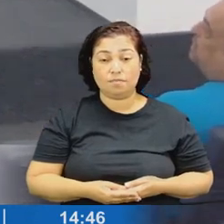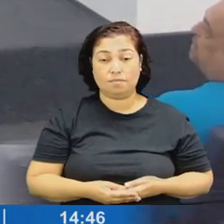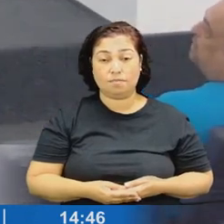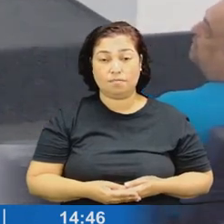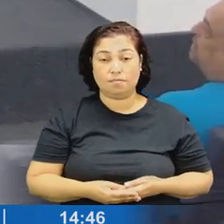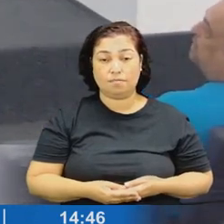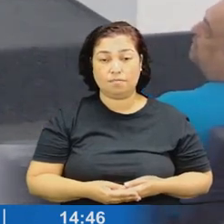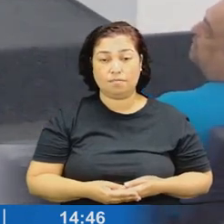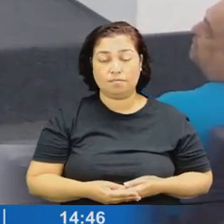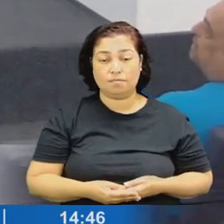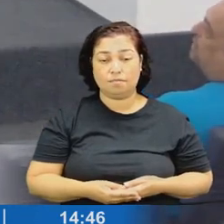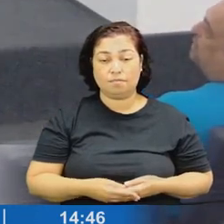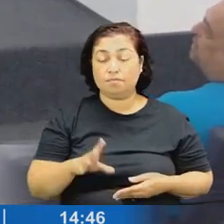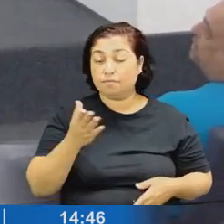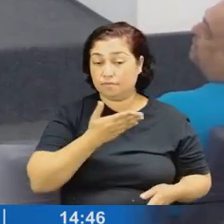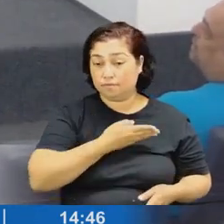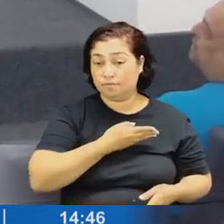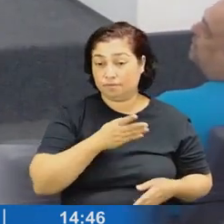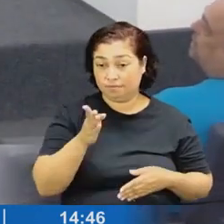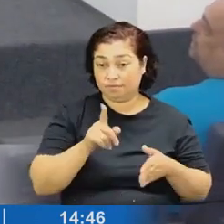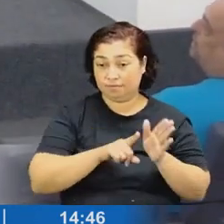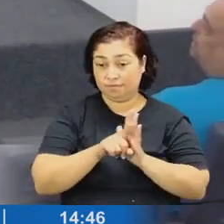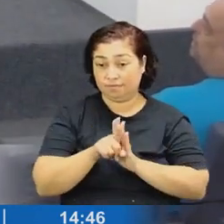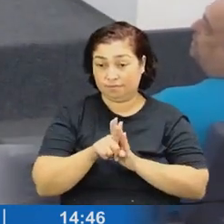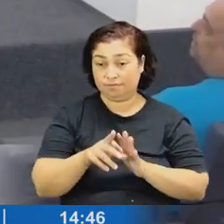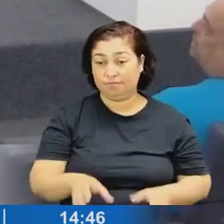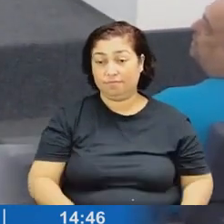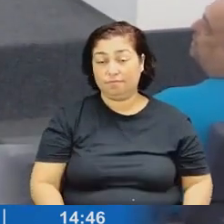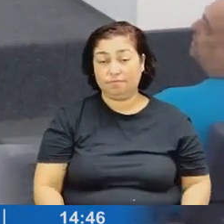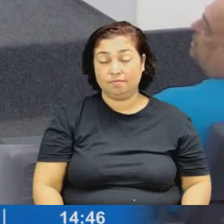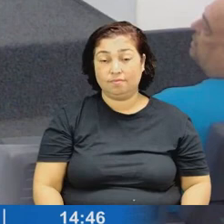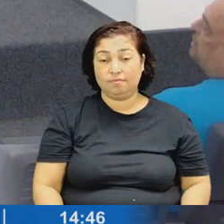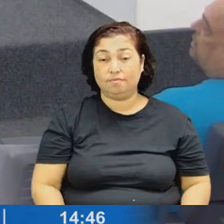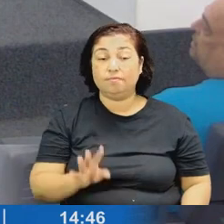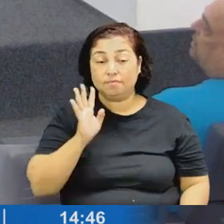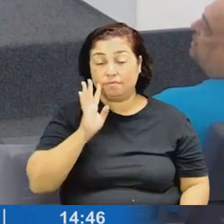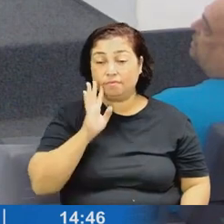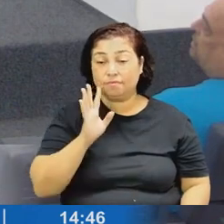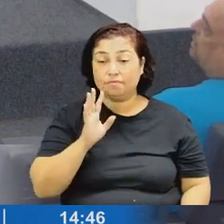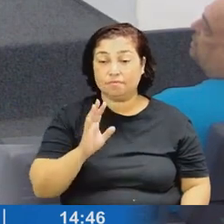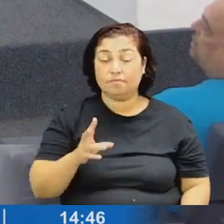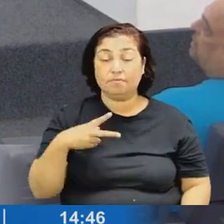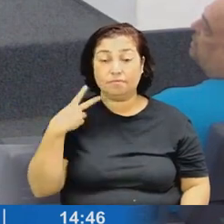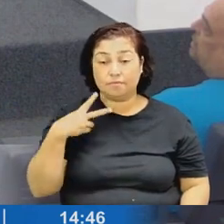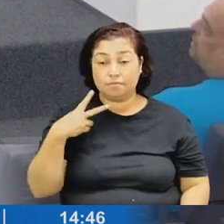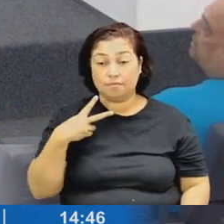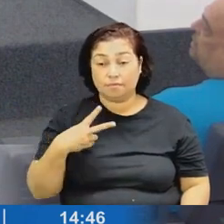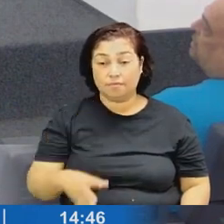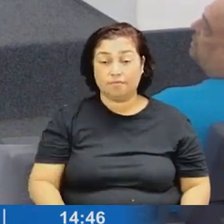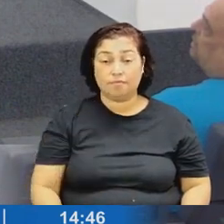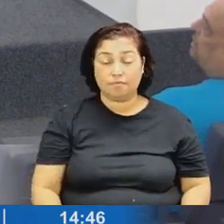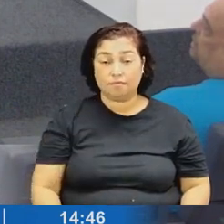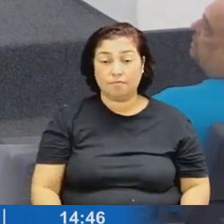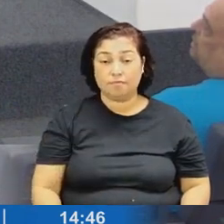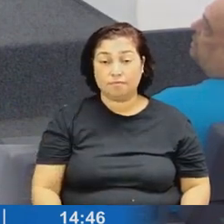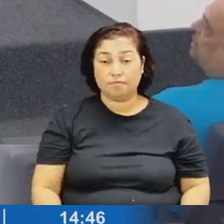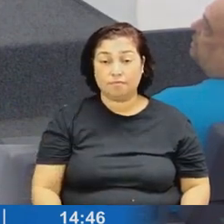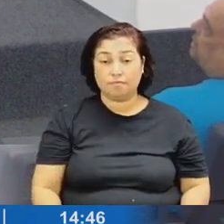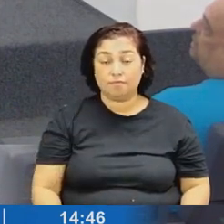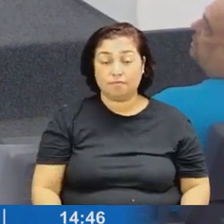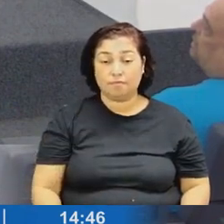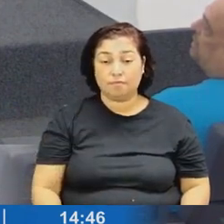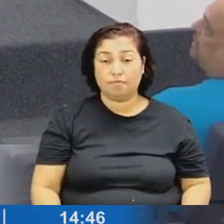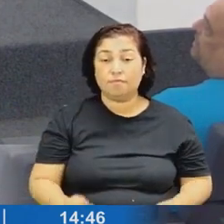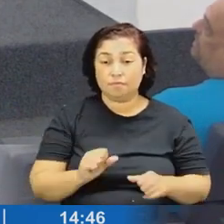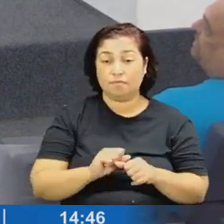e você é legal fala para mim legal qual é o vereador tá aí